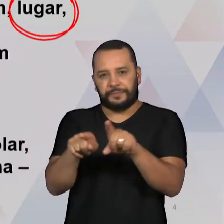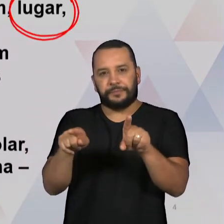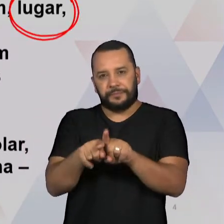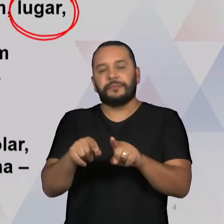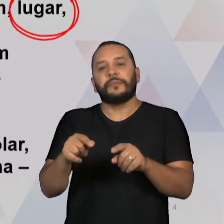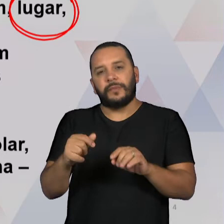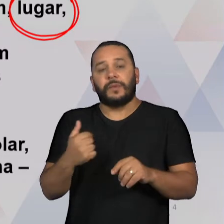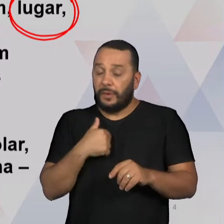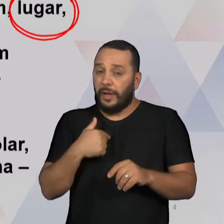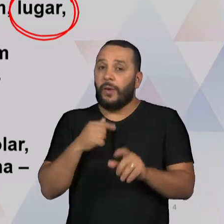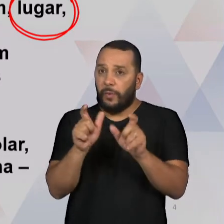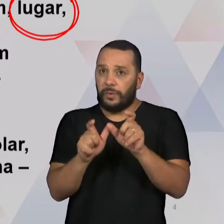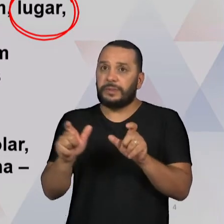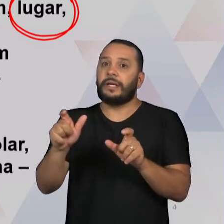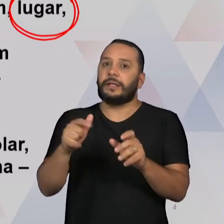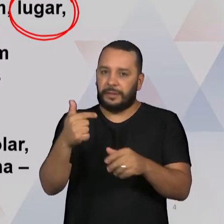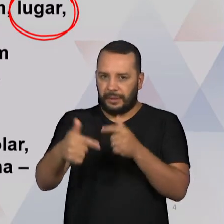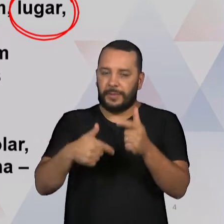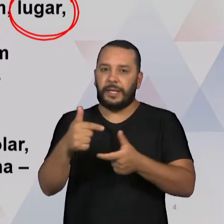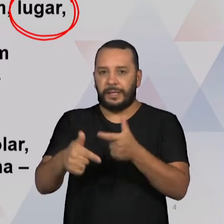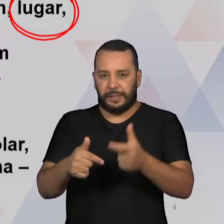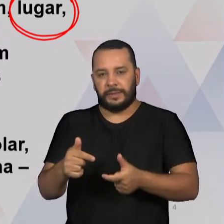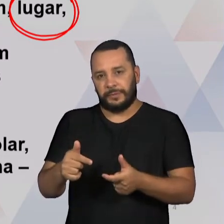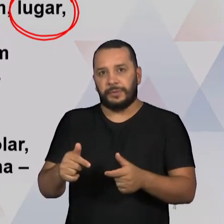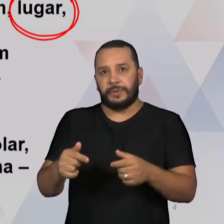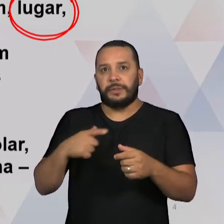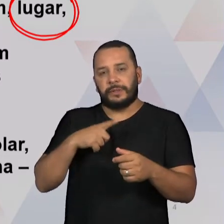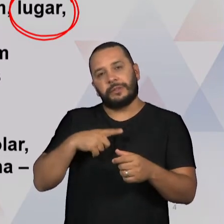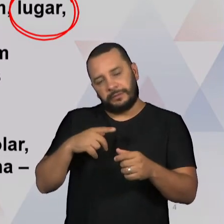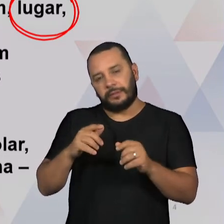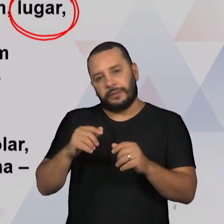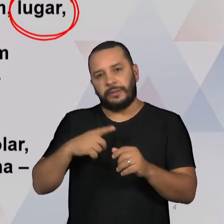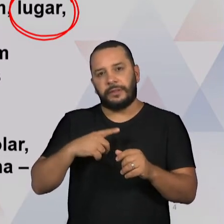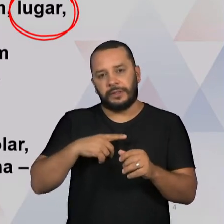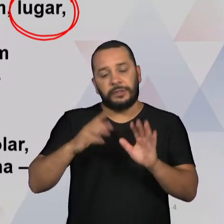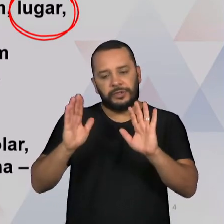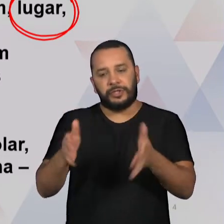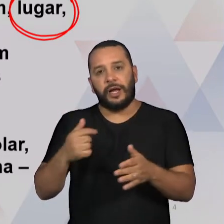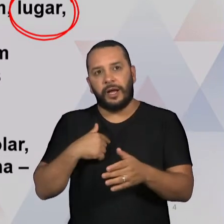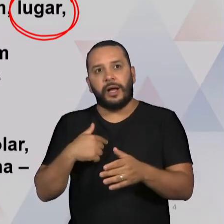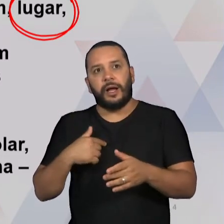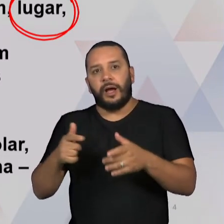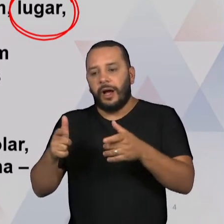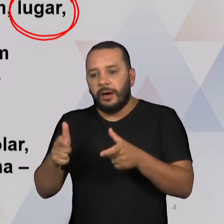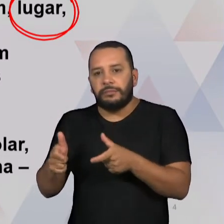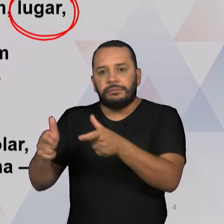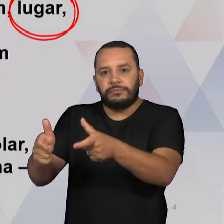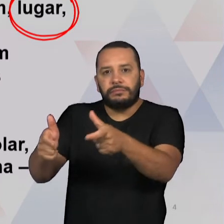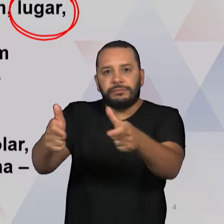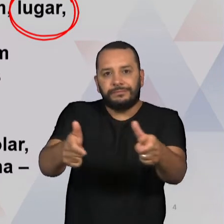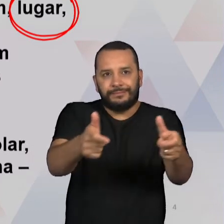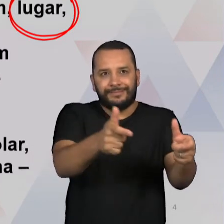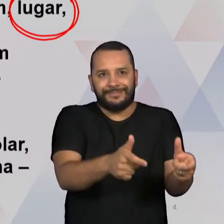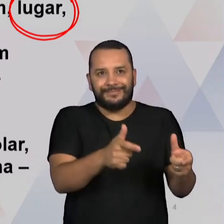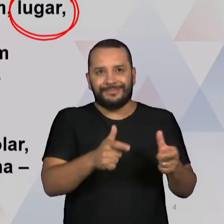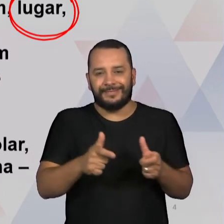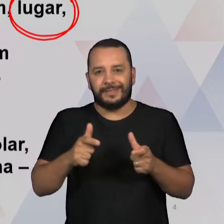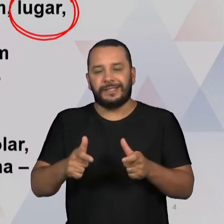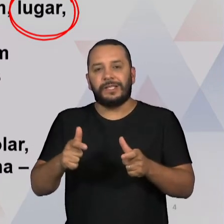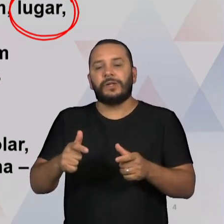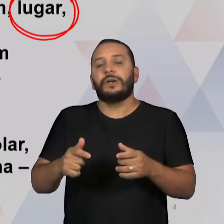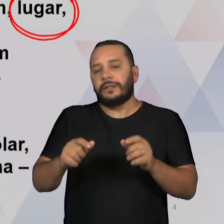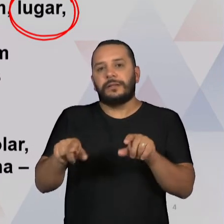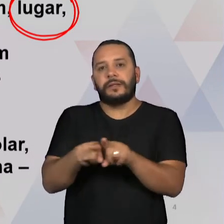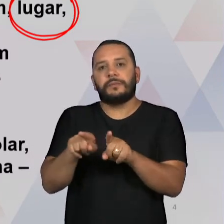nós trabalharemos aí e é na vídeo aula né questões relacionadas a território